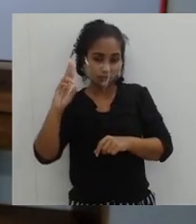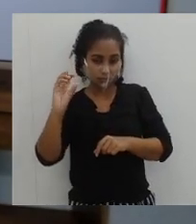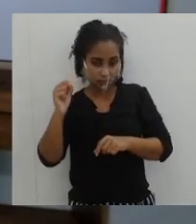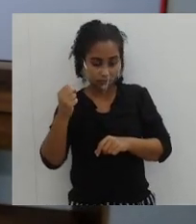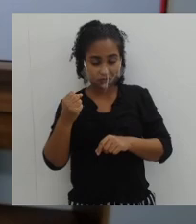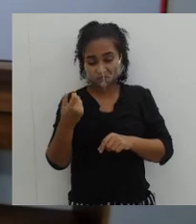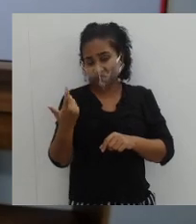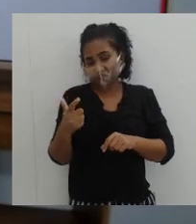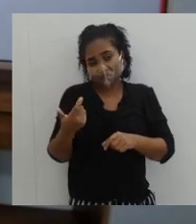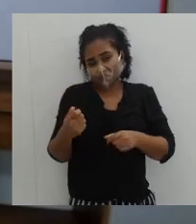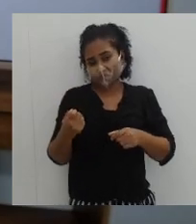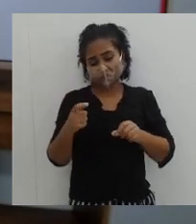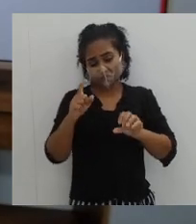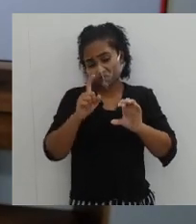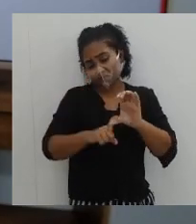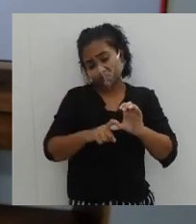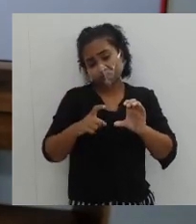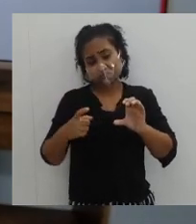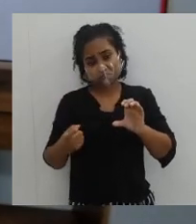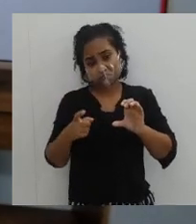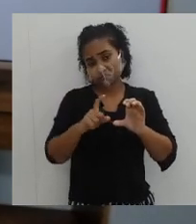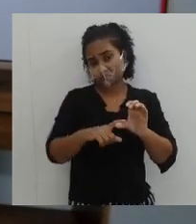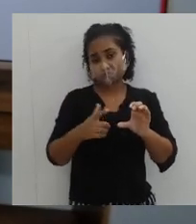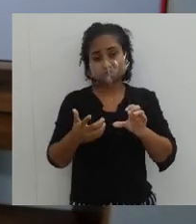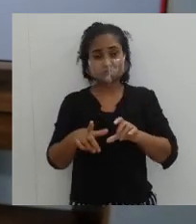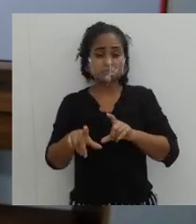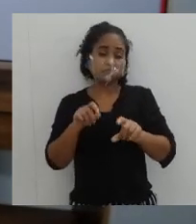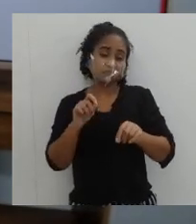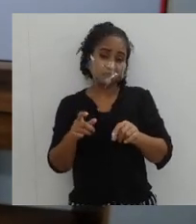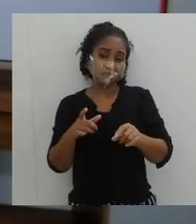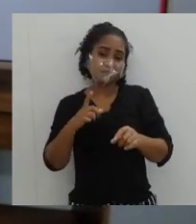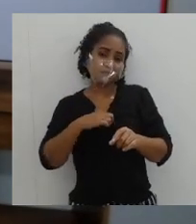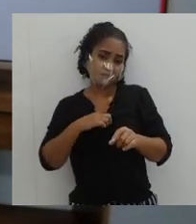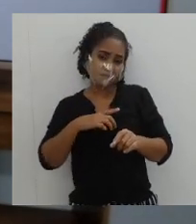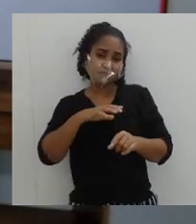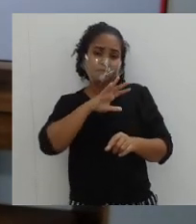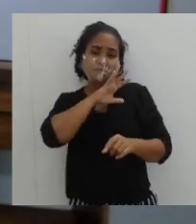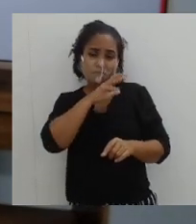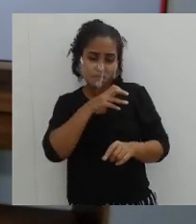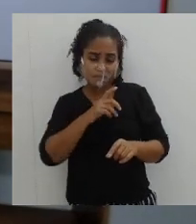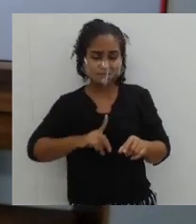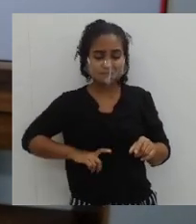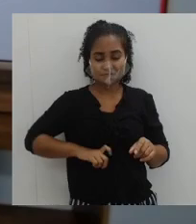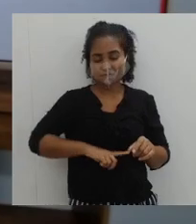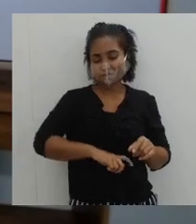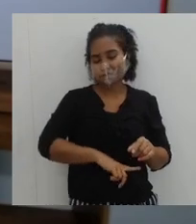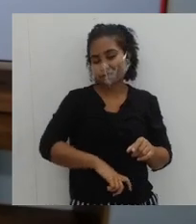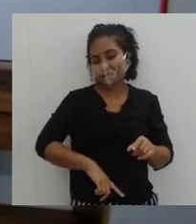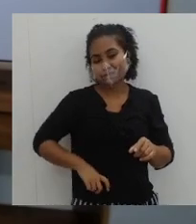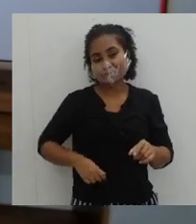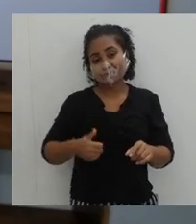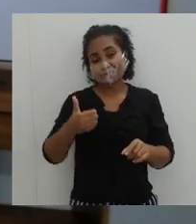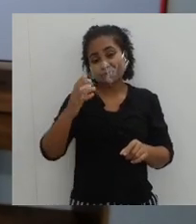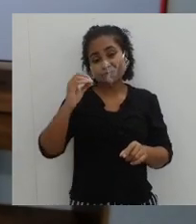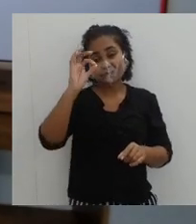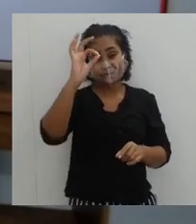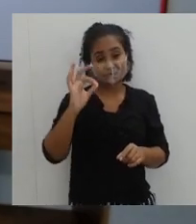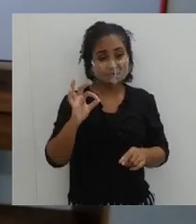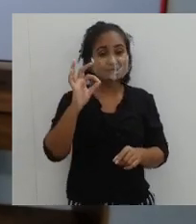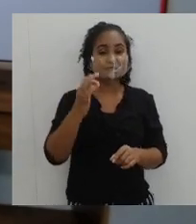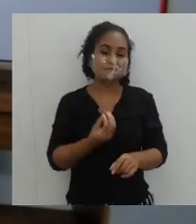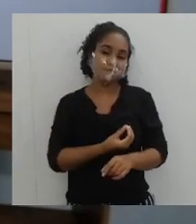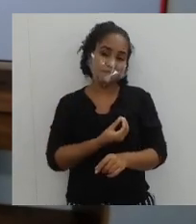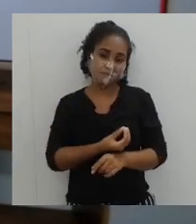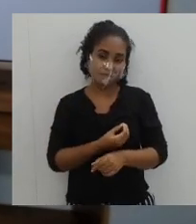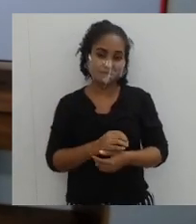para sobreviver, tá? Então, algumas bactérias e animais parasitas, como os vermes, eles não dependem do hospedeiro